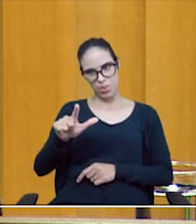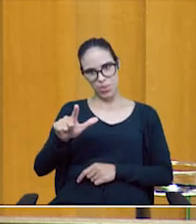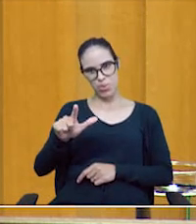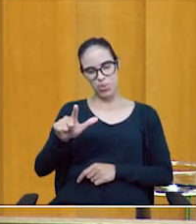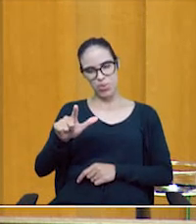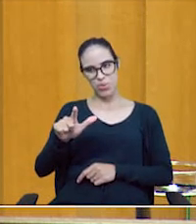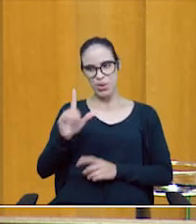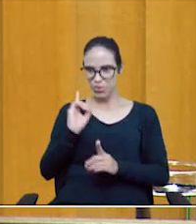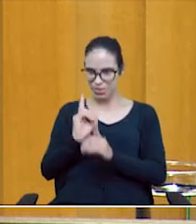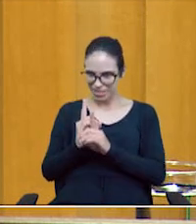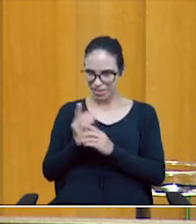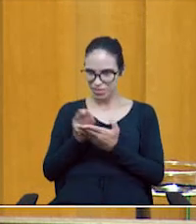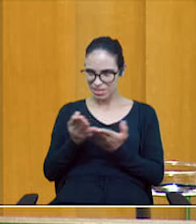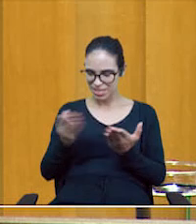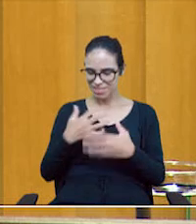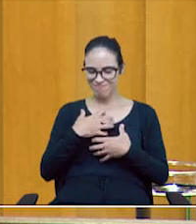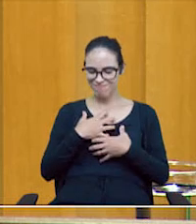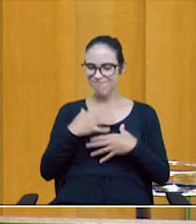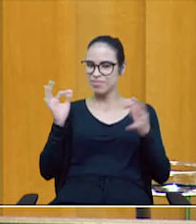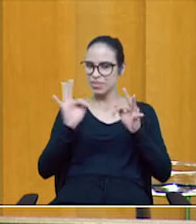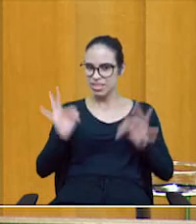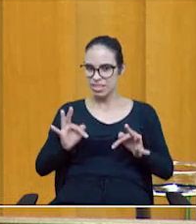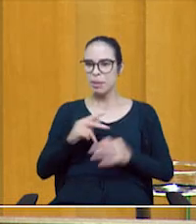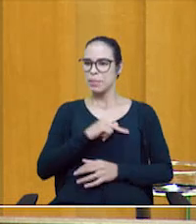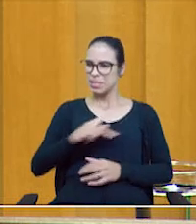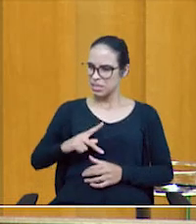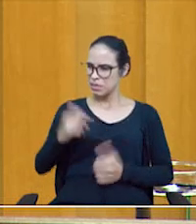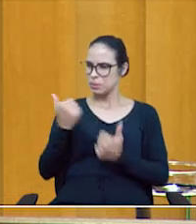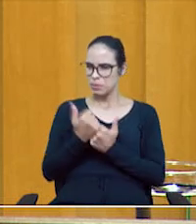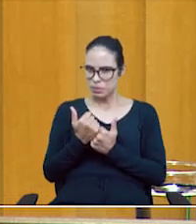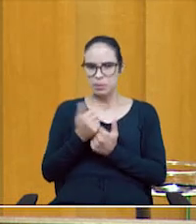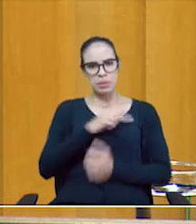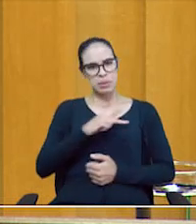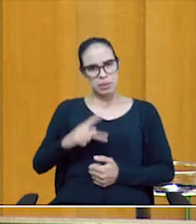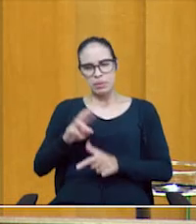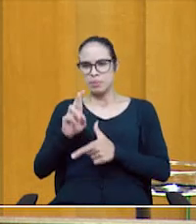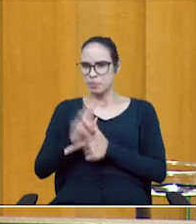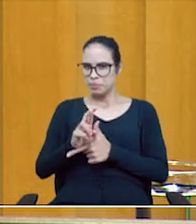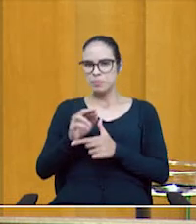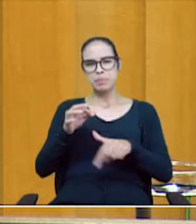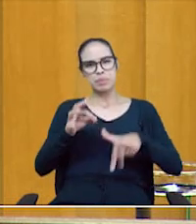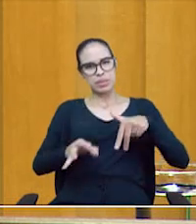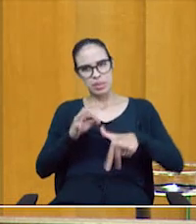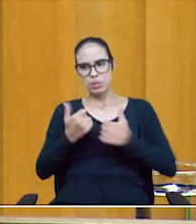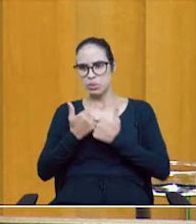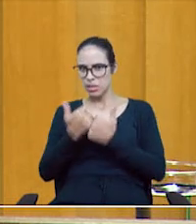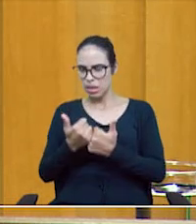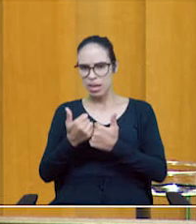todos os senhores e as senhoras, presidentes, vice-presidentes, corregedores, magistrados auxiliares, os nossos 24